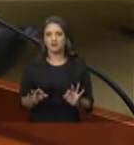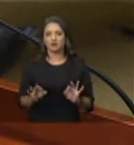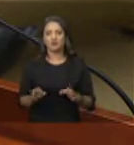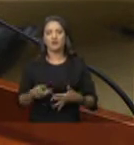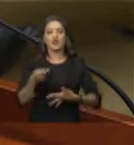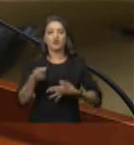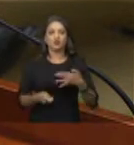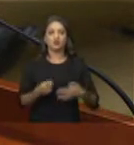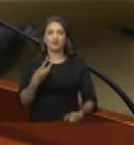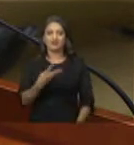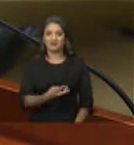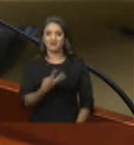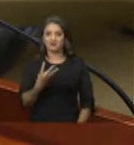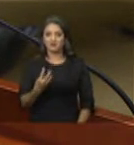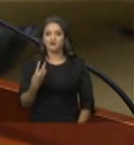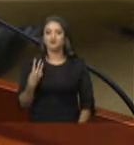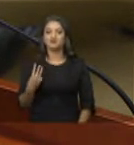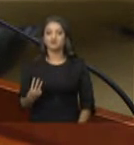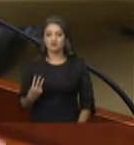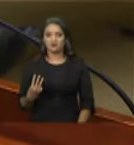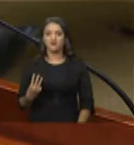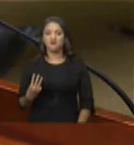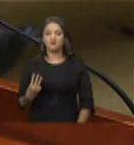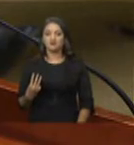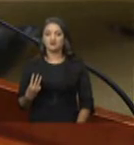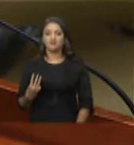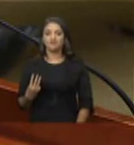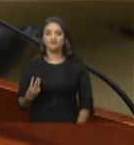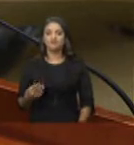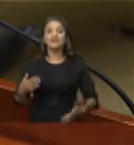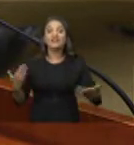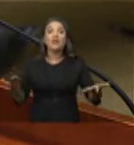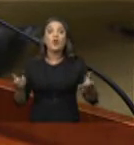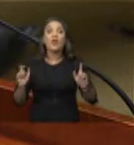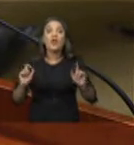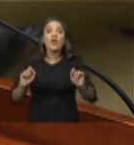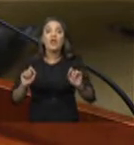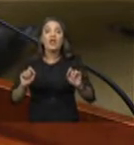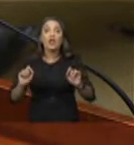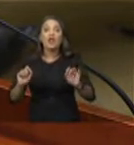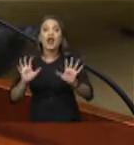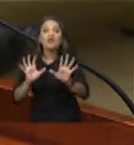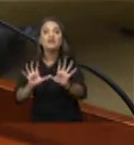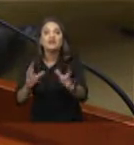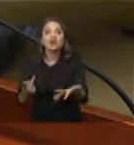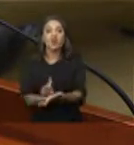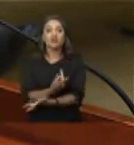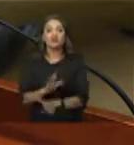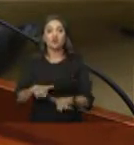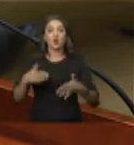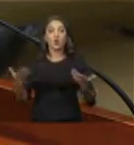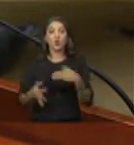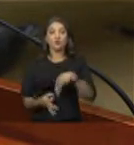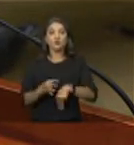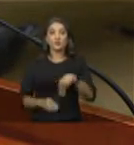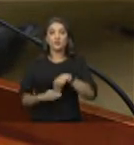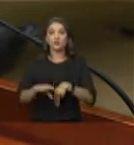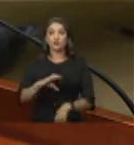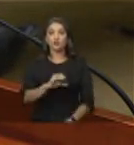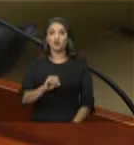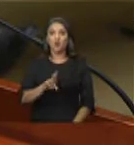súmula 343 Exatamente esse era o clima quando o início Maurício Correia